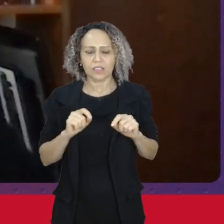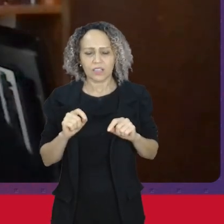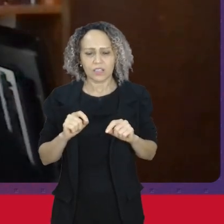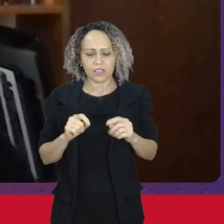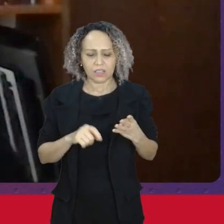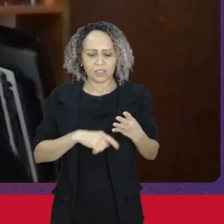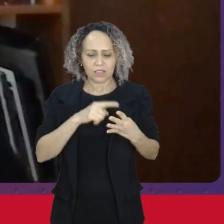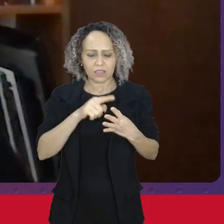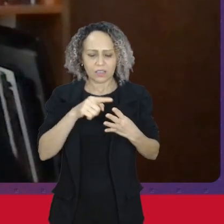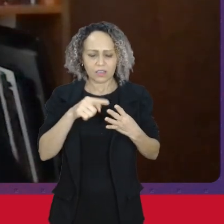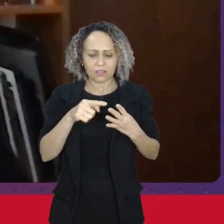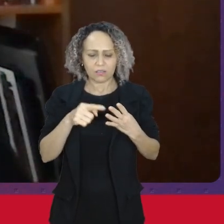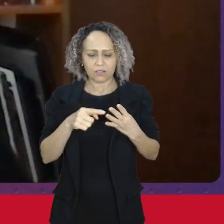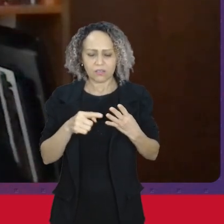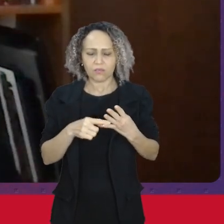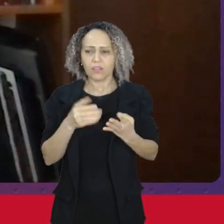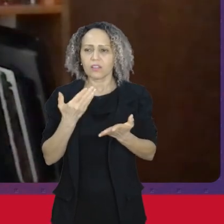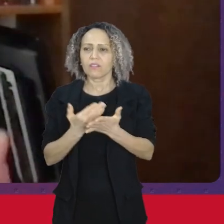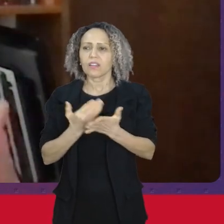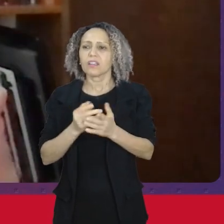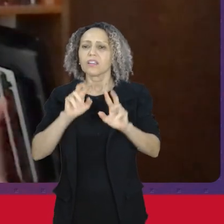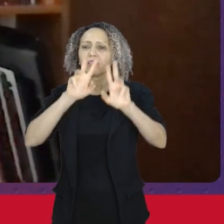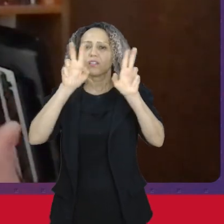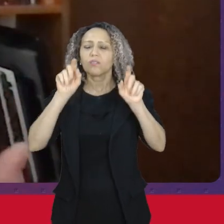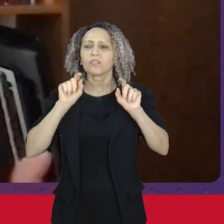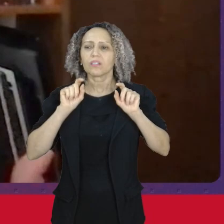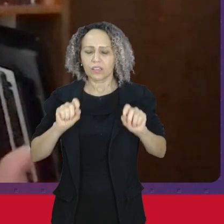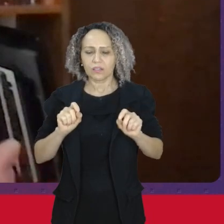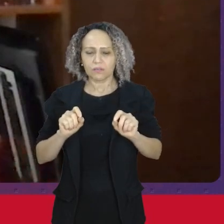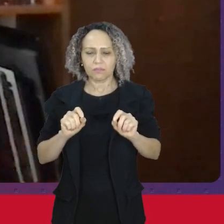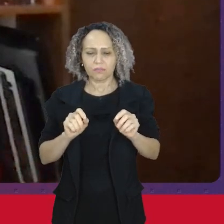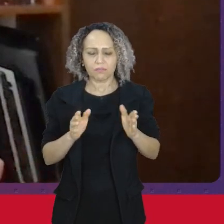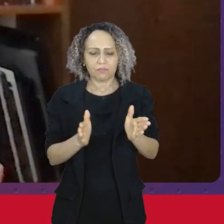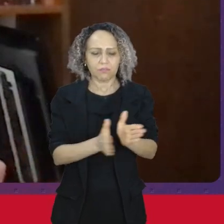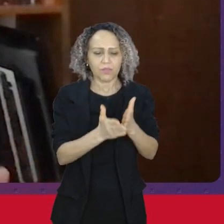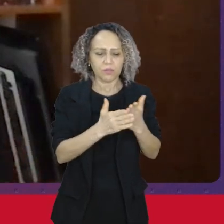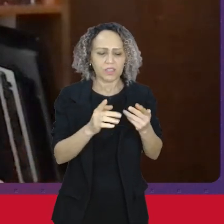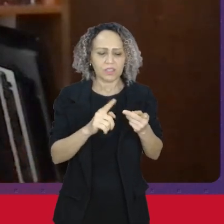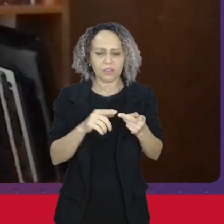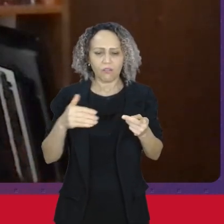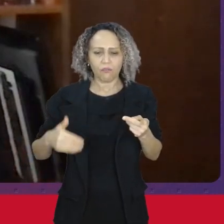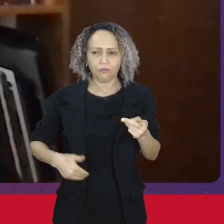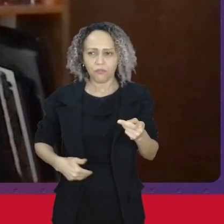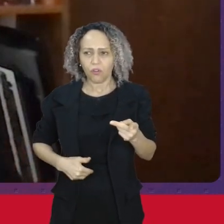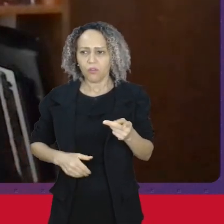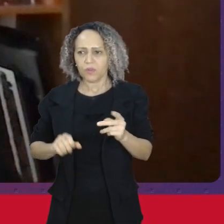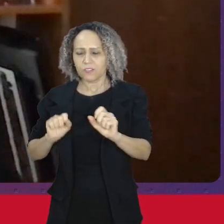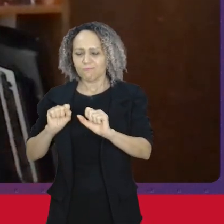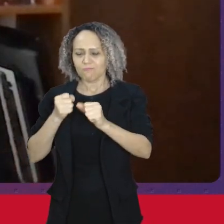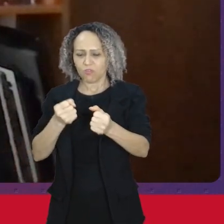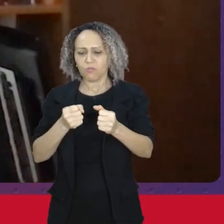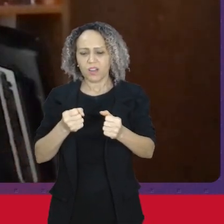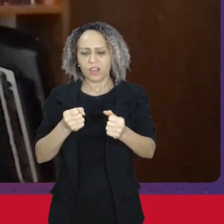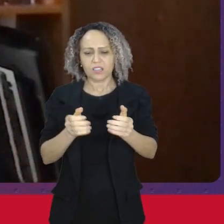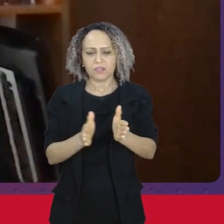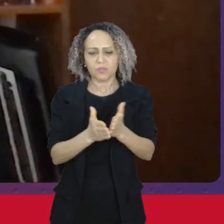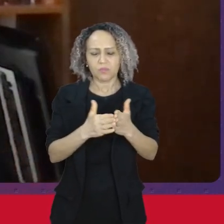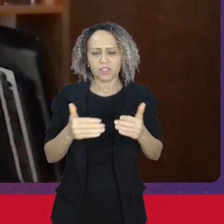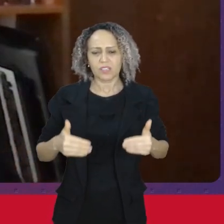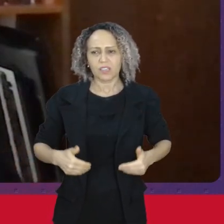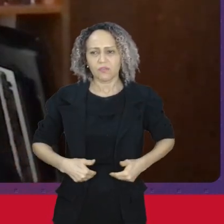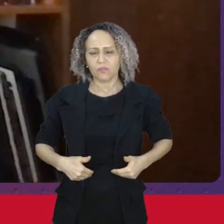4 aulas falando sobre pobreza, fome, combate à pobreza e à